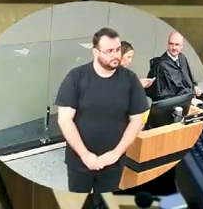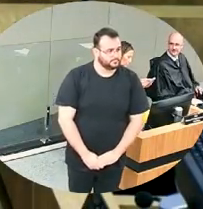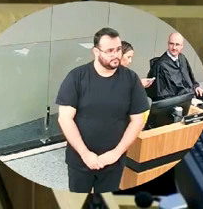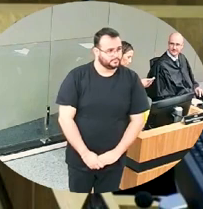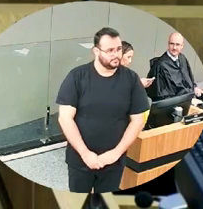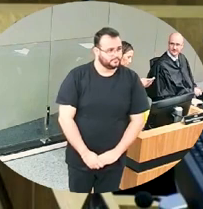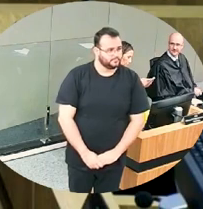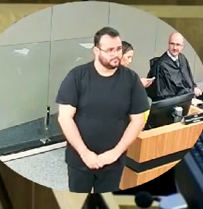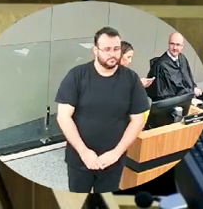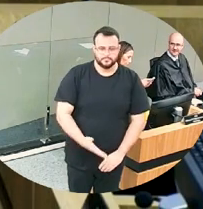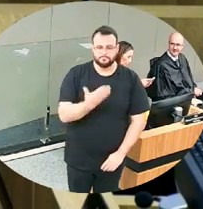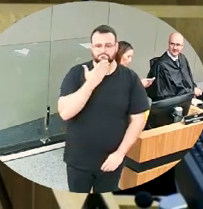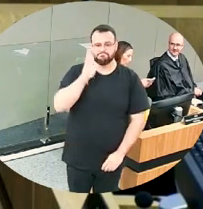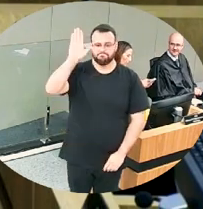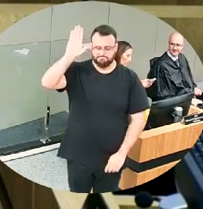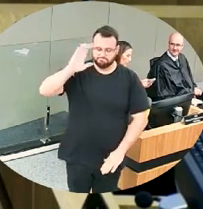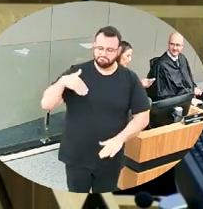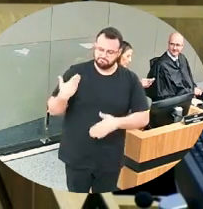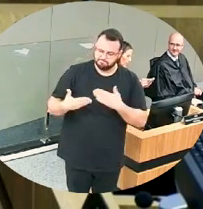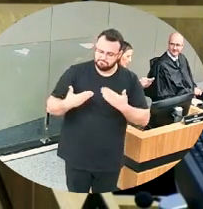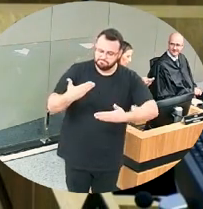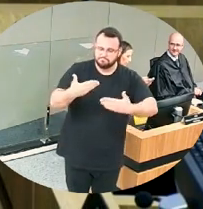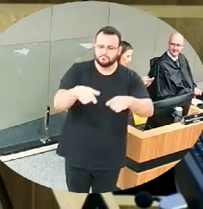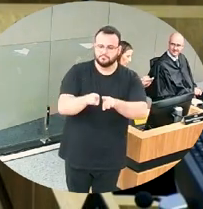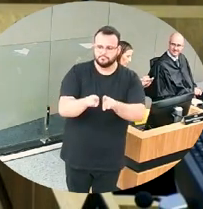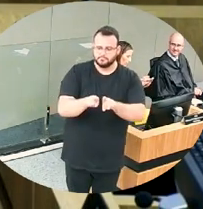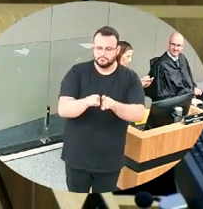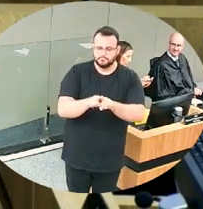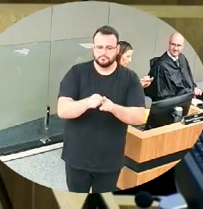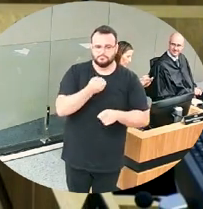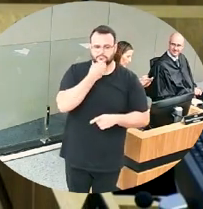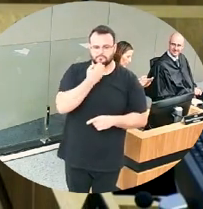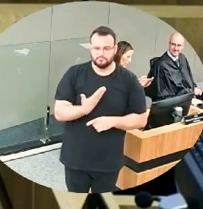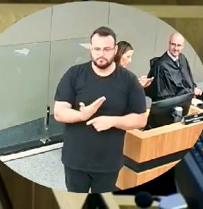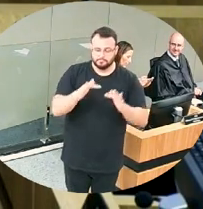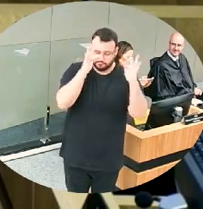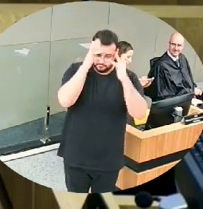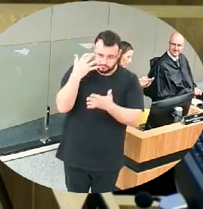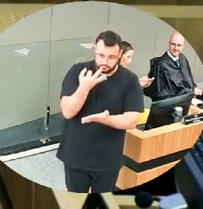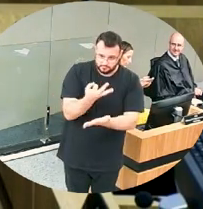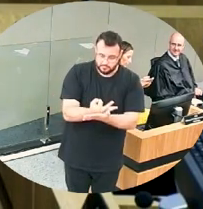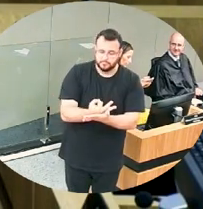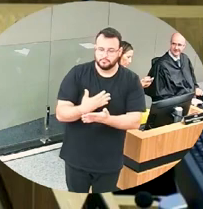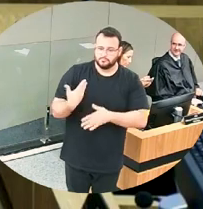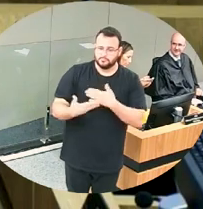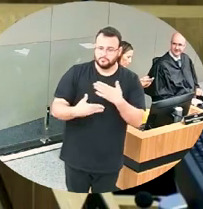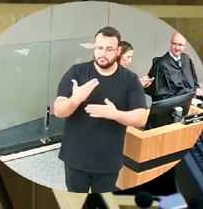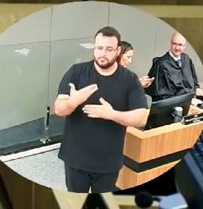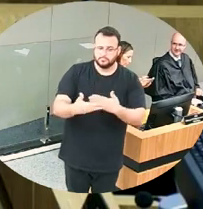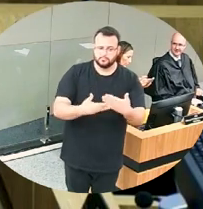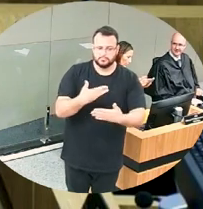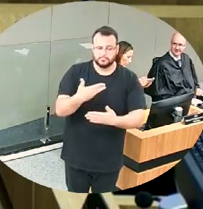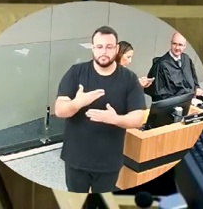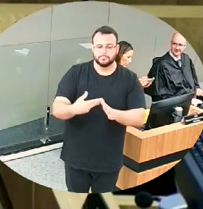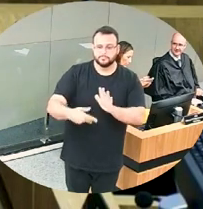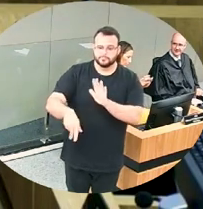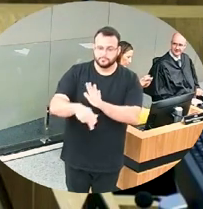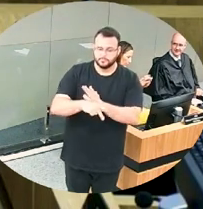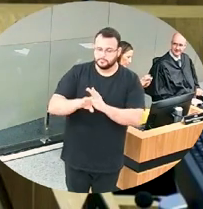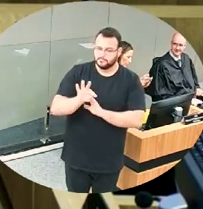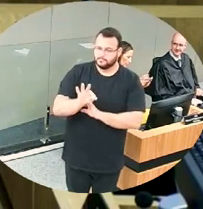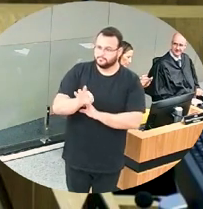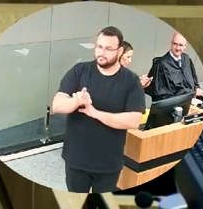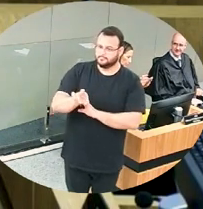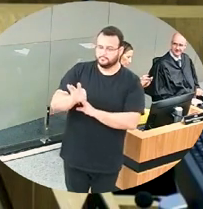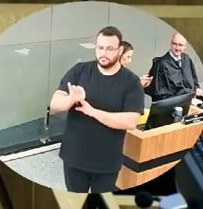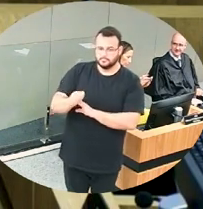posse prometo desempenhar bem e fielmente os deveres do cargo de ouvidor substituto do Tribunal Regional